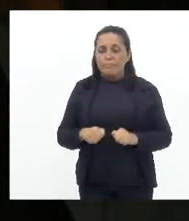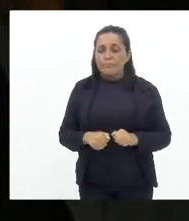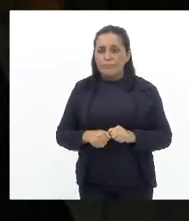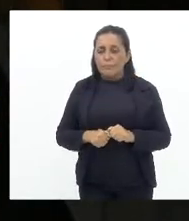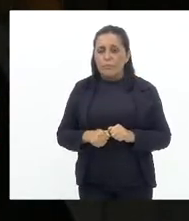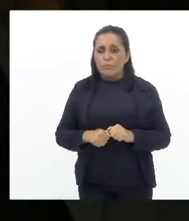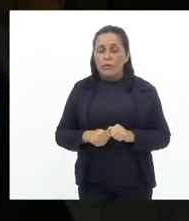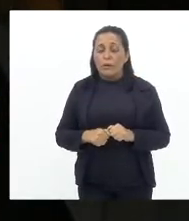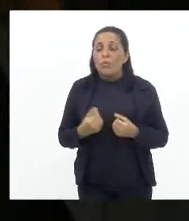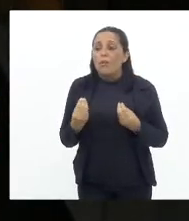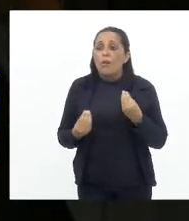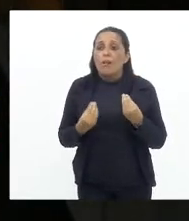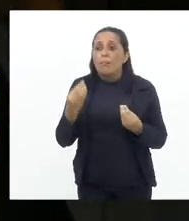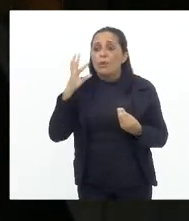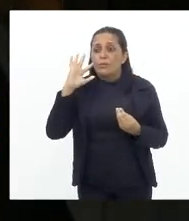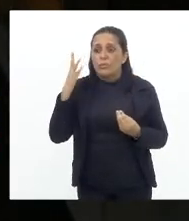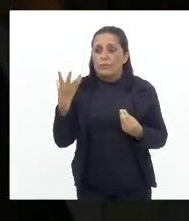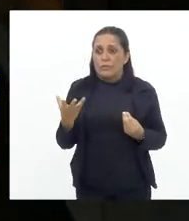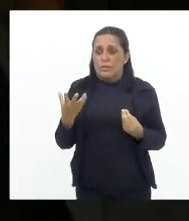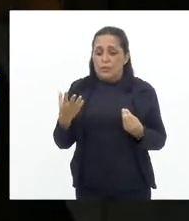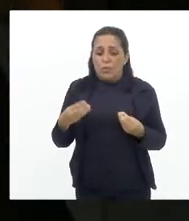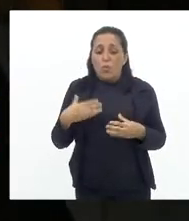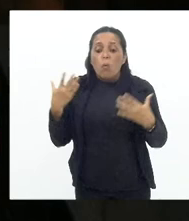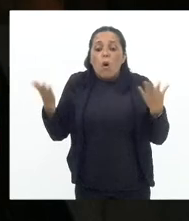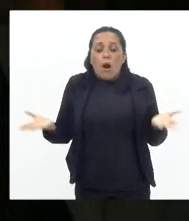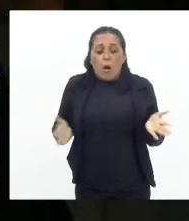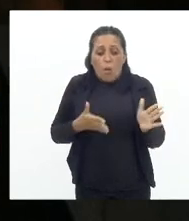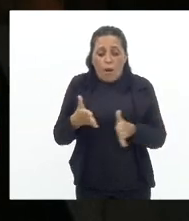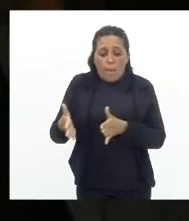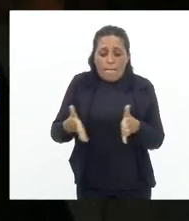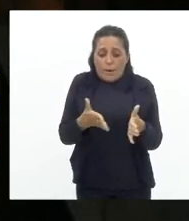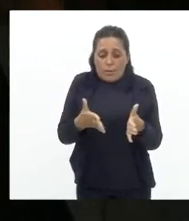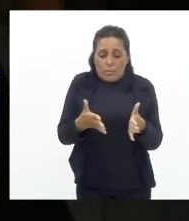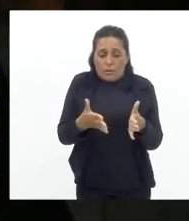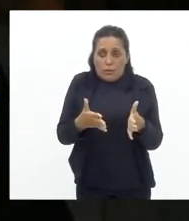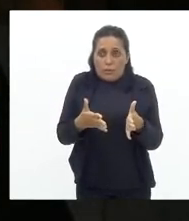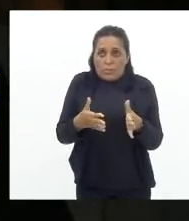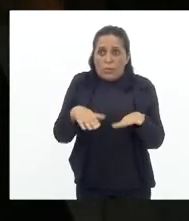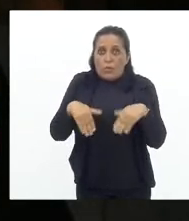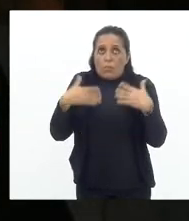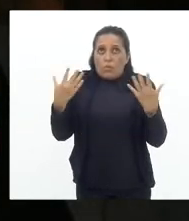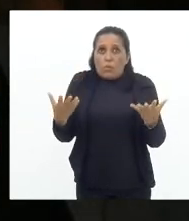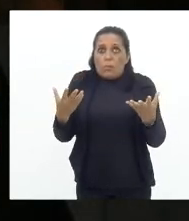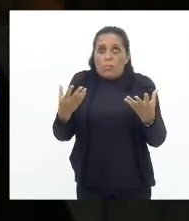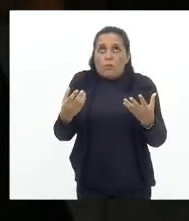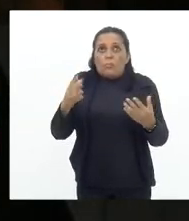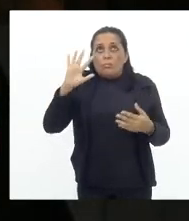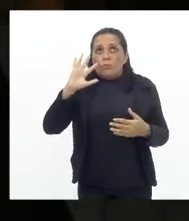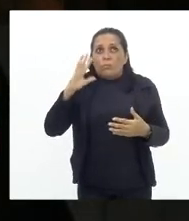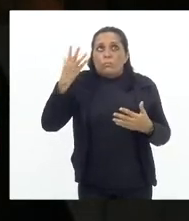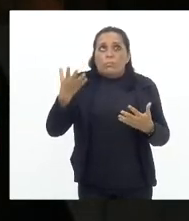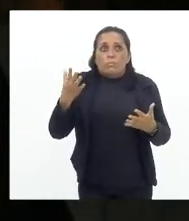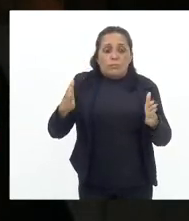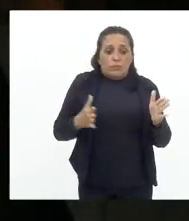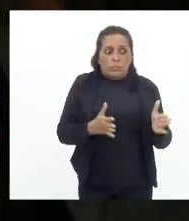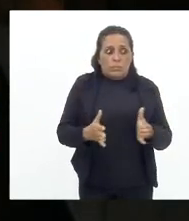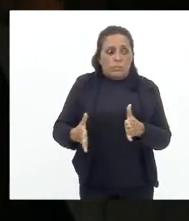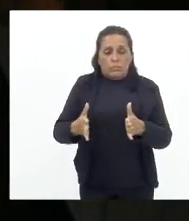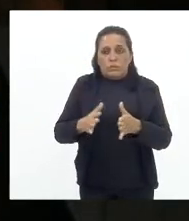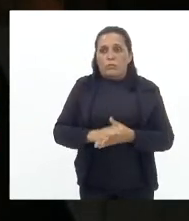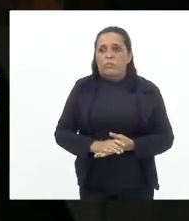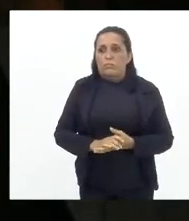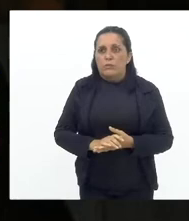é um cabo uma saída um caminho e volto a dizer a saída e o caminho jamais